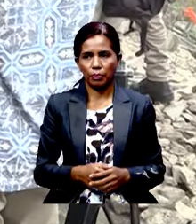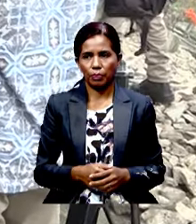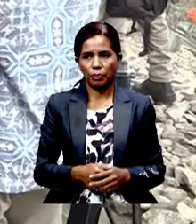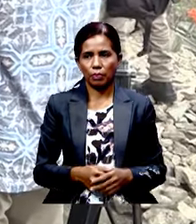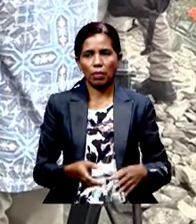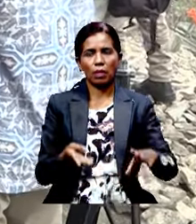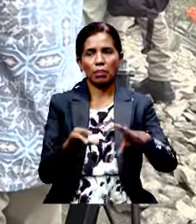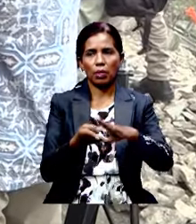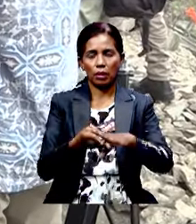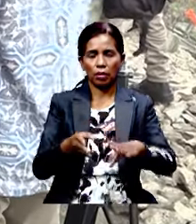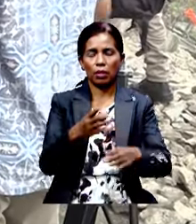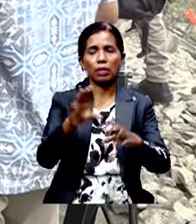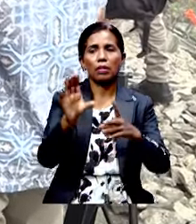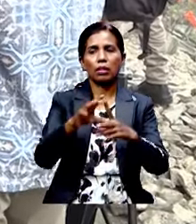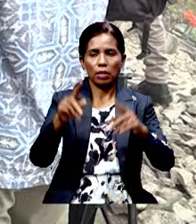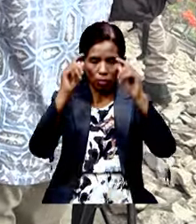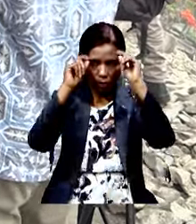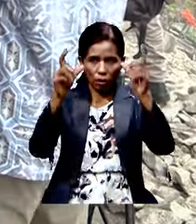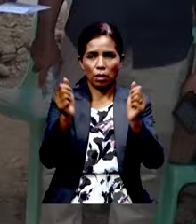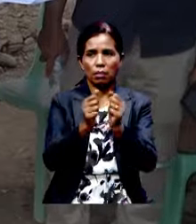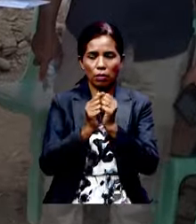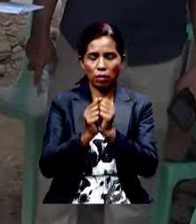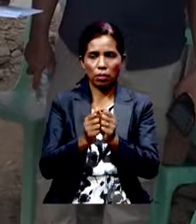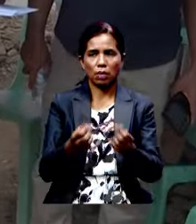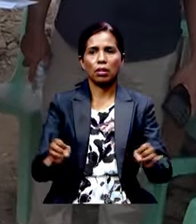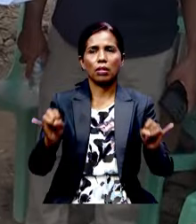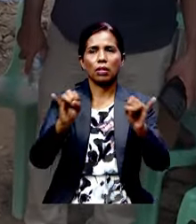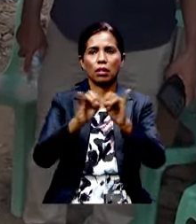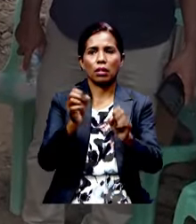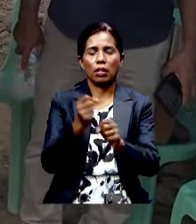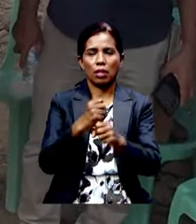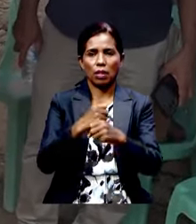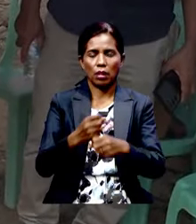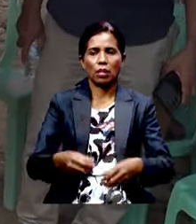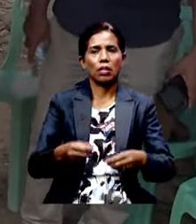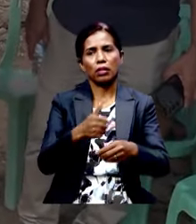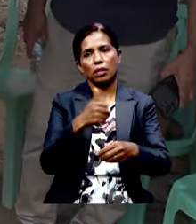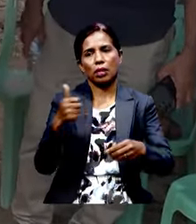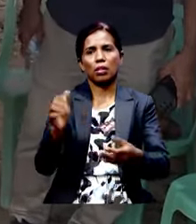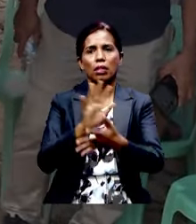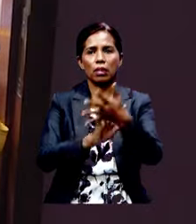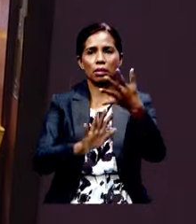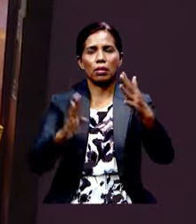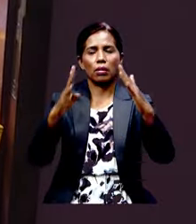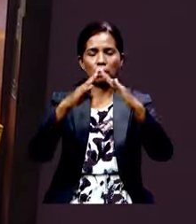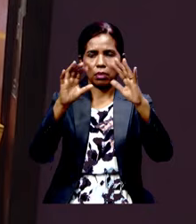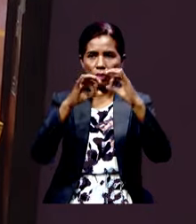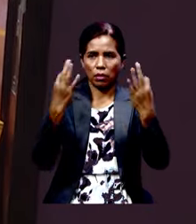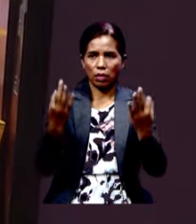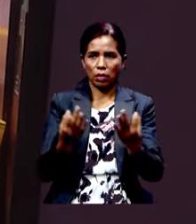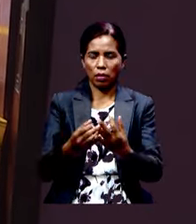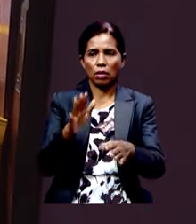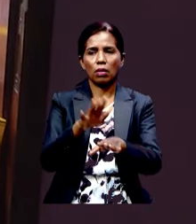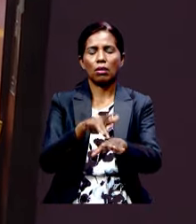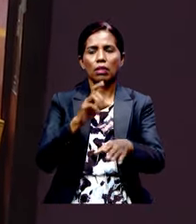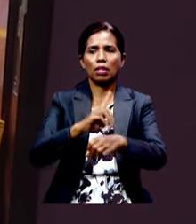Banco Central Timor-Leste ia sexta ne hamutu ko instituição financeira Siraseluk inaugura uma ba família nebe afetado ho